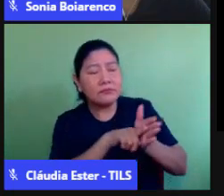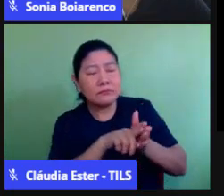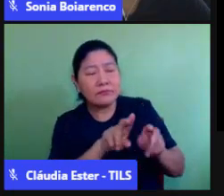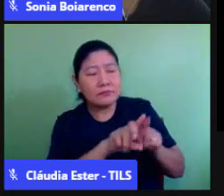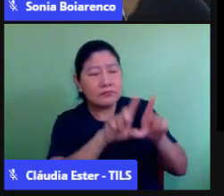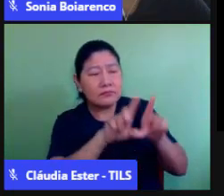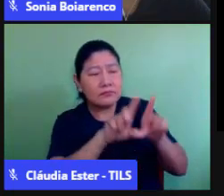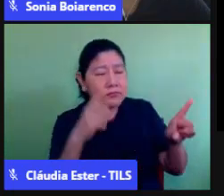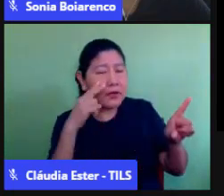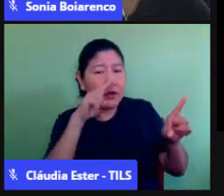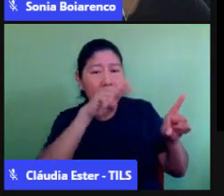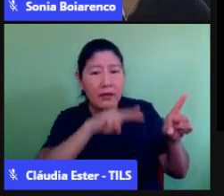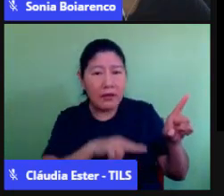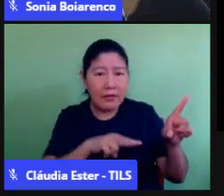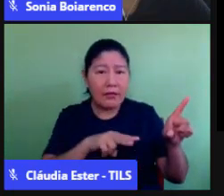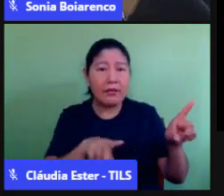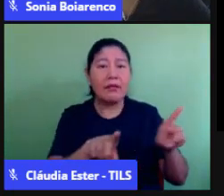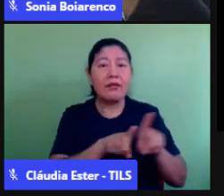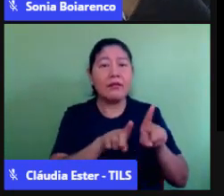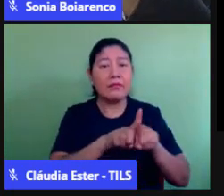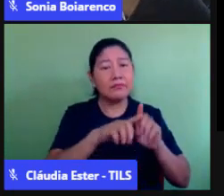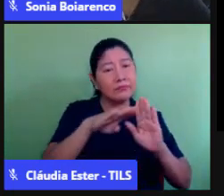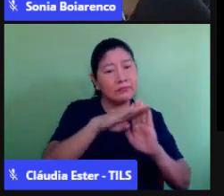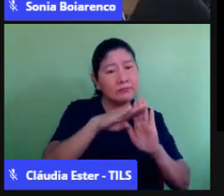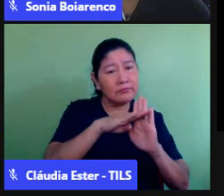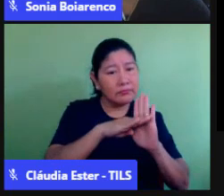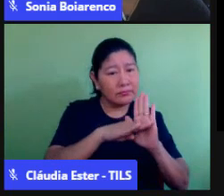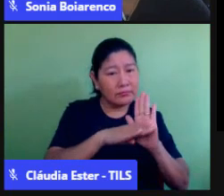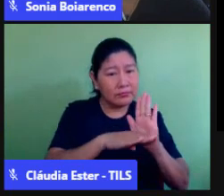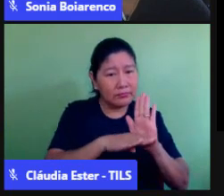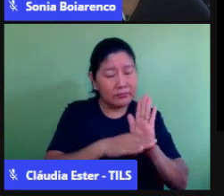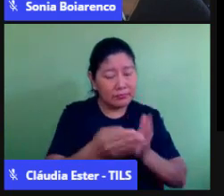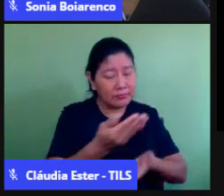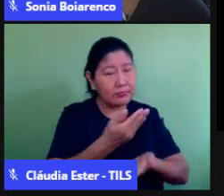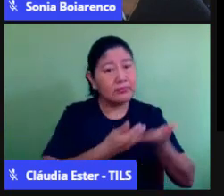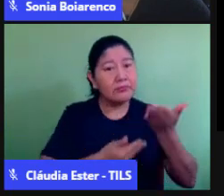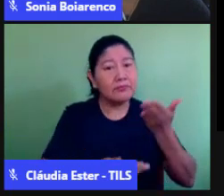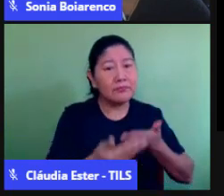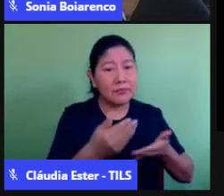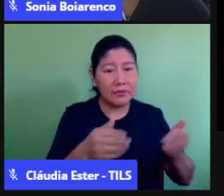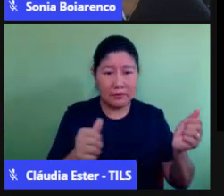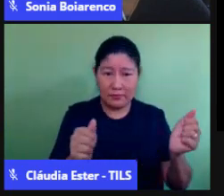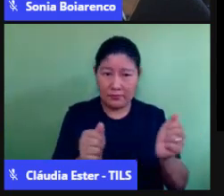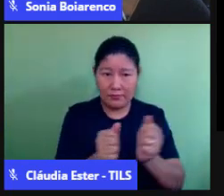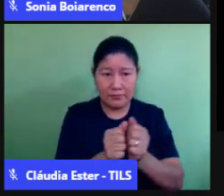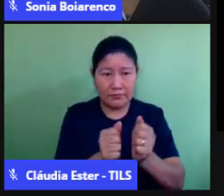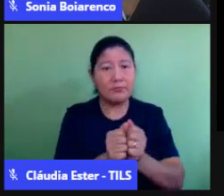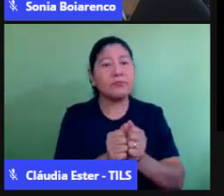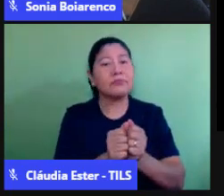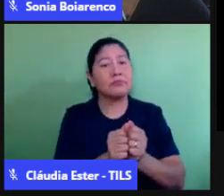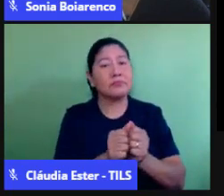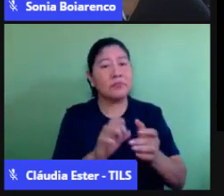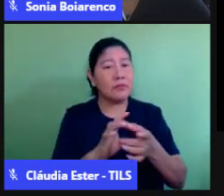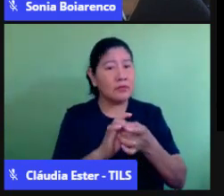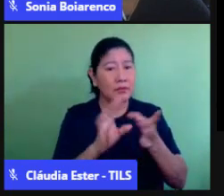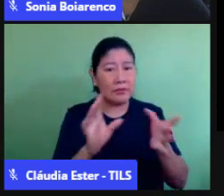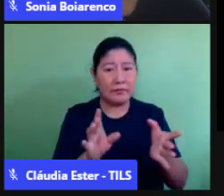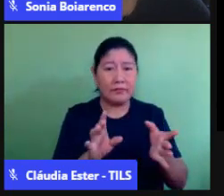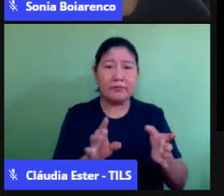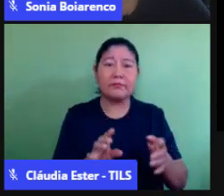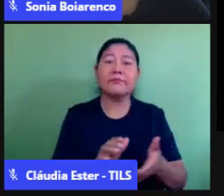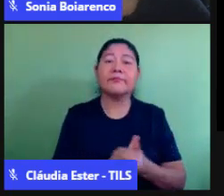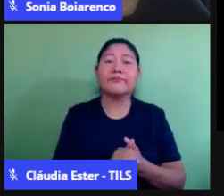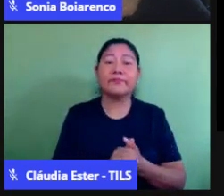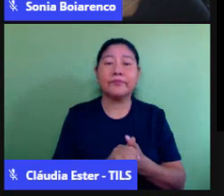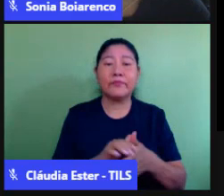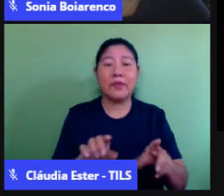momentos que estão no cronograma, os professores interagem conosco de maneira síncrona, tempo real. E também